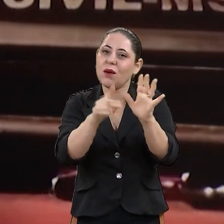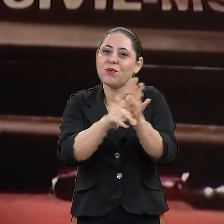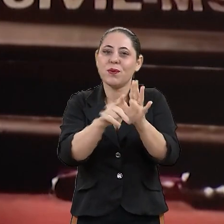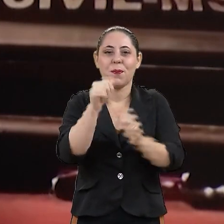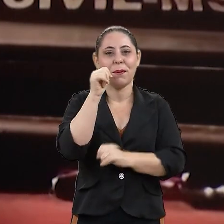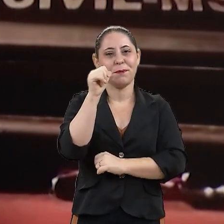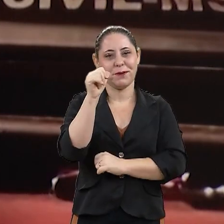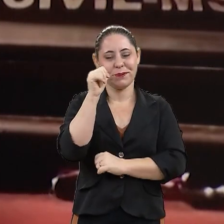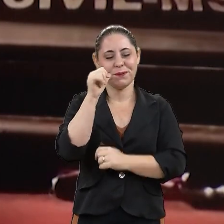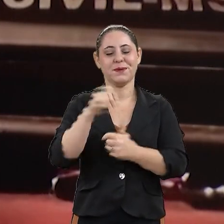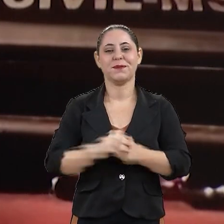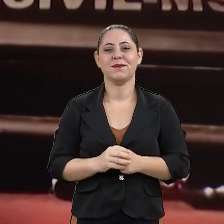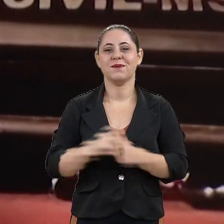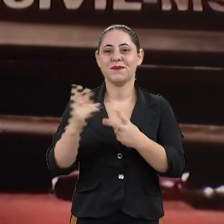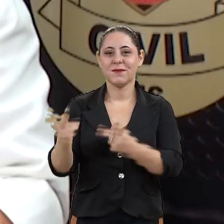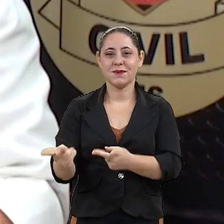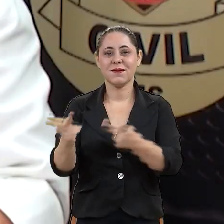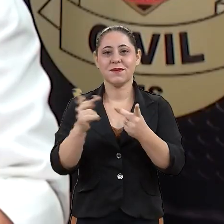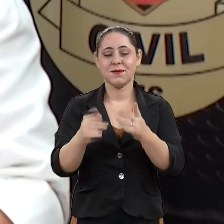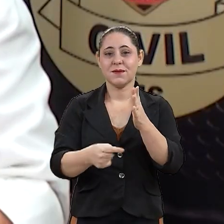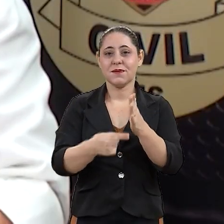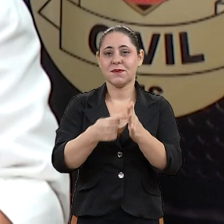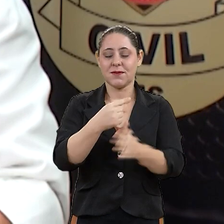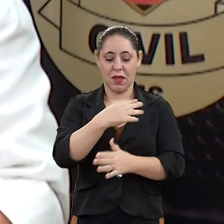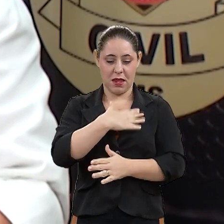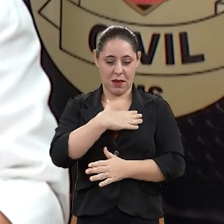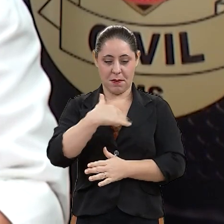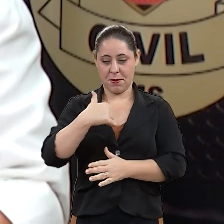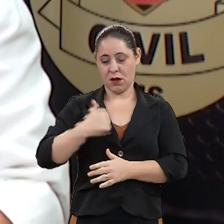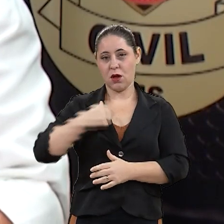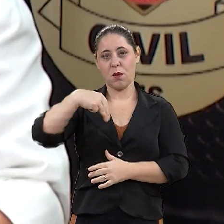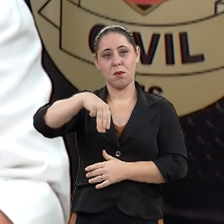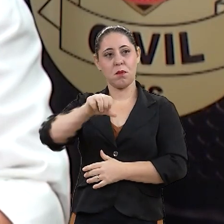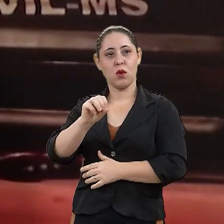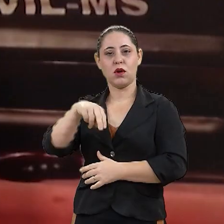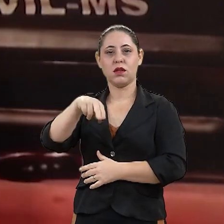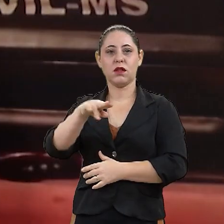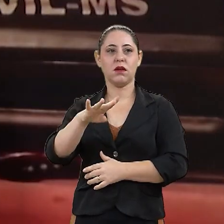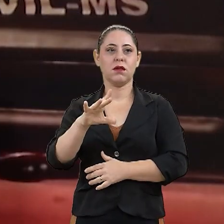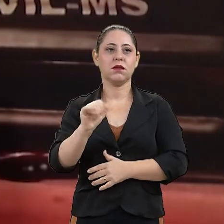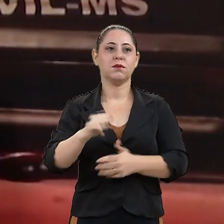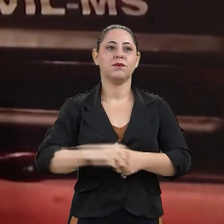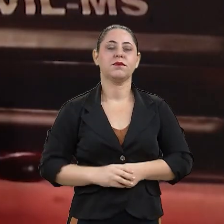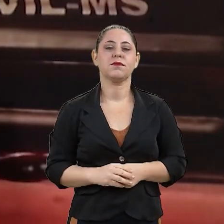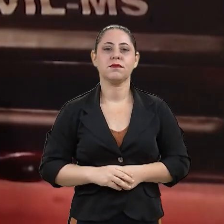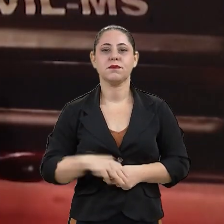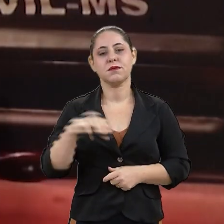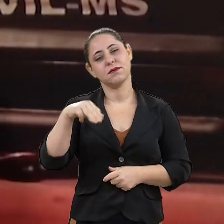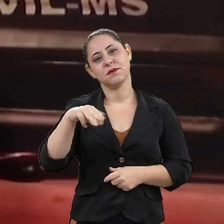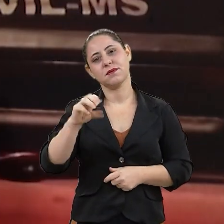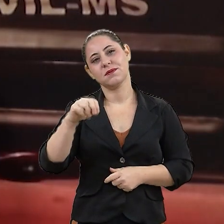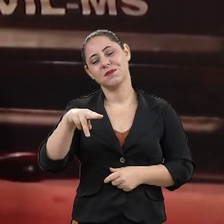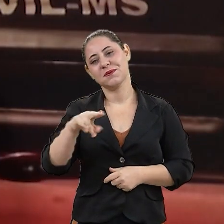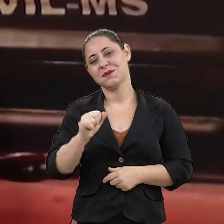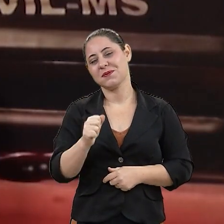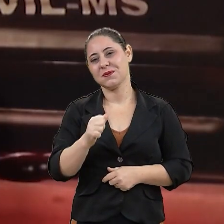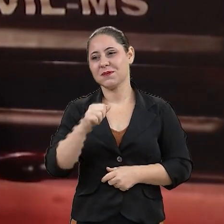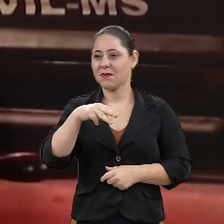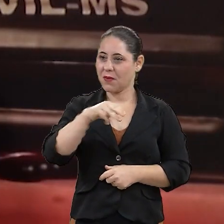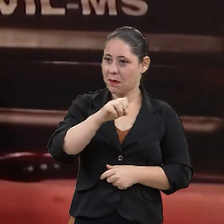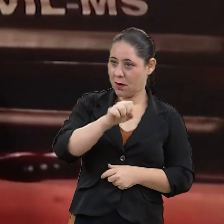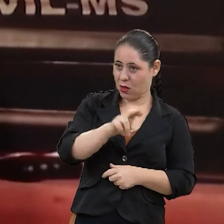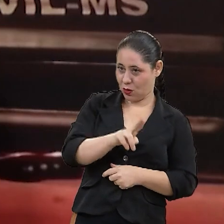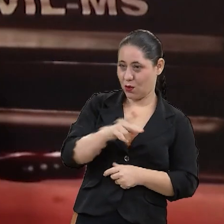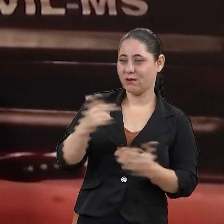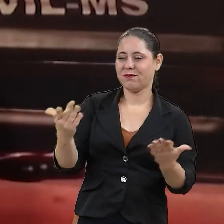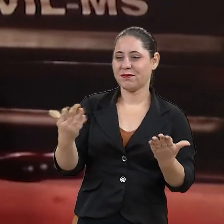as mulheres, convidamos a primeira-dama, Mônica Riedel. Mônica e Manuela, que prazer ter vocês